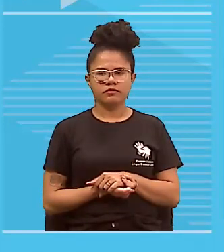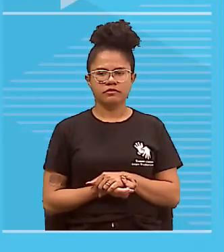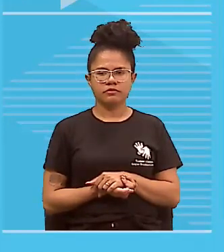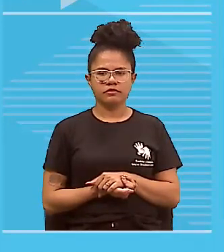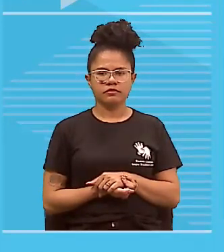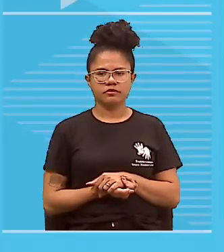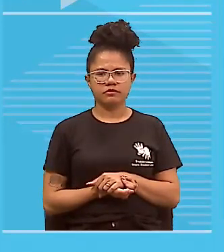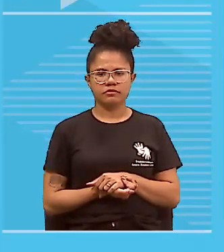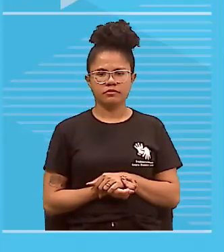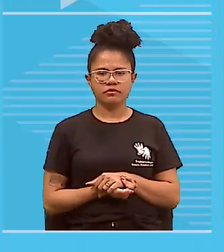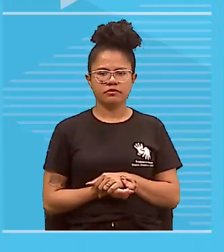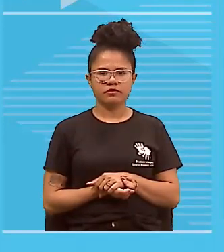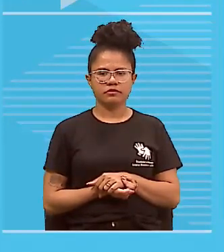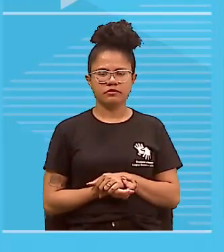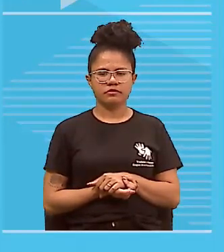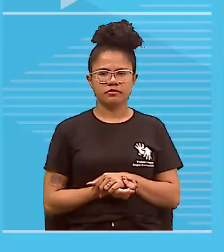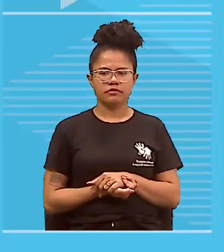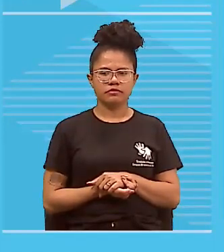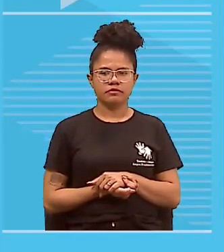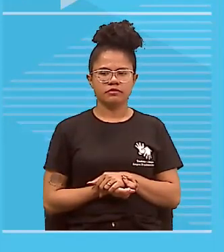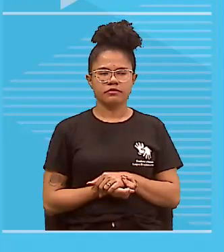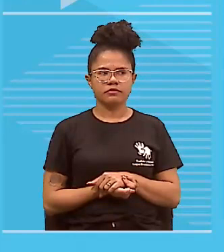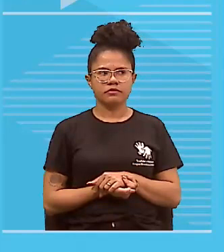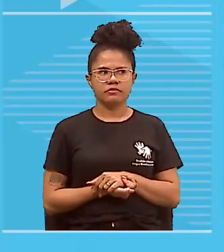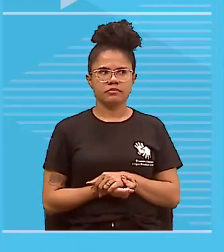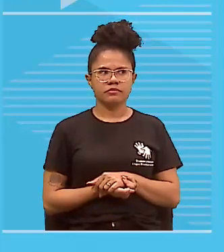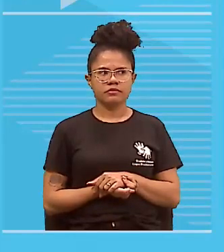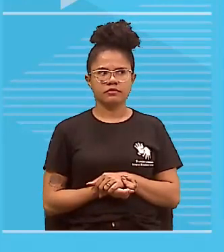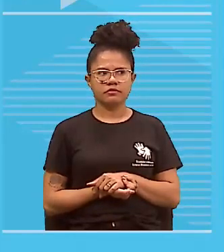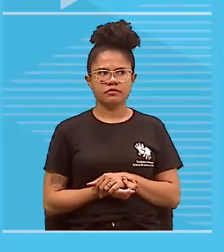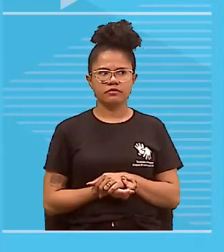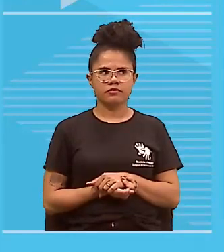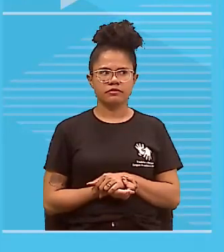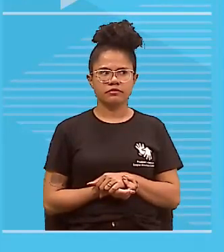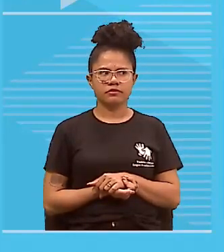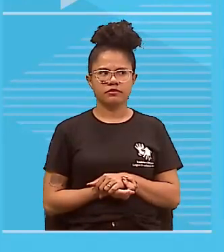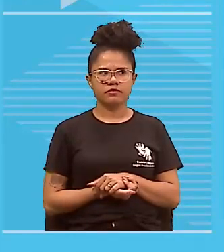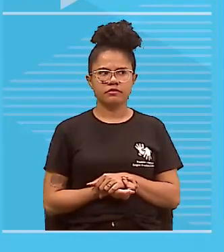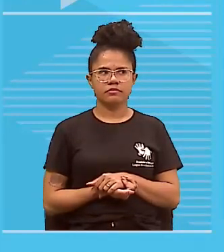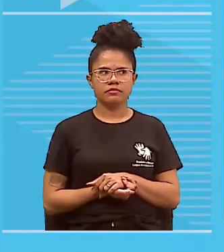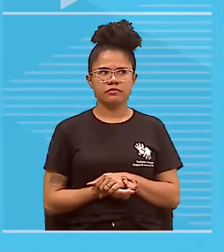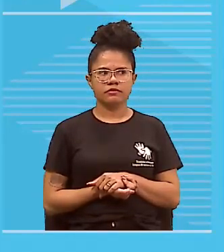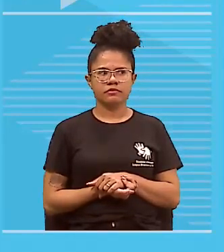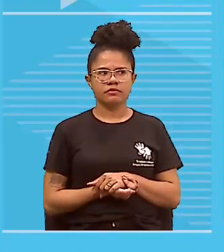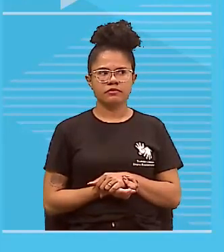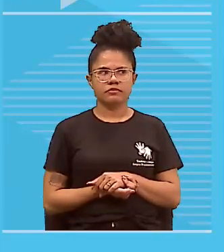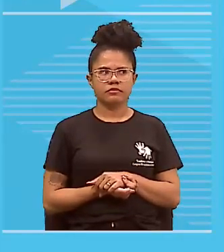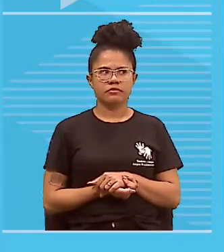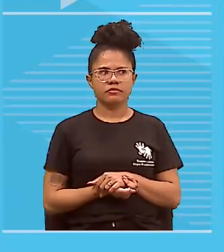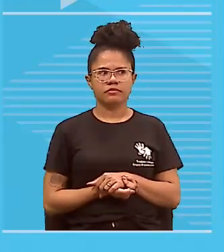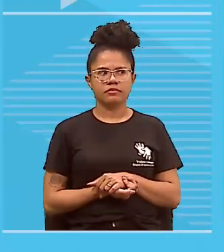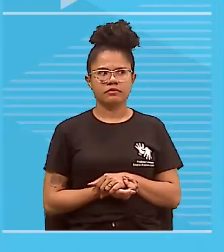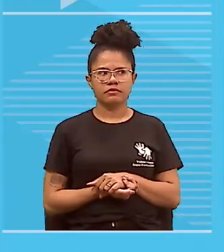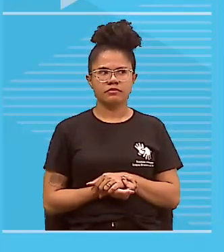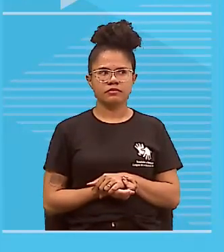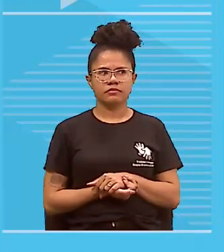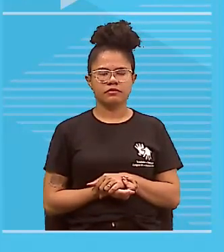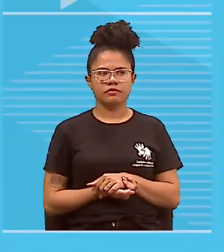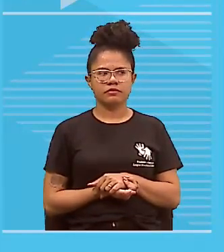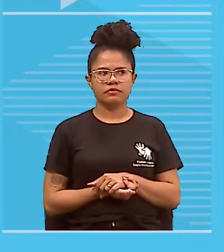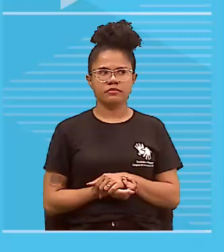funcionando, a diminuição na emissão de poluentes foi detectada por satélites em várias regiões do